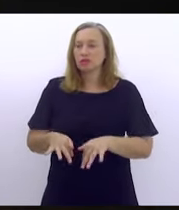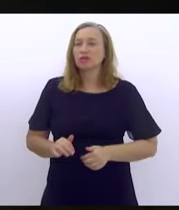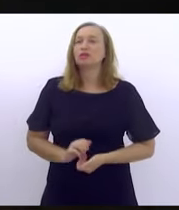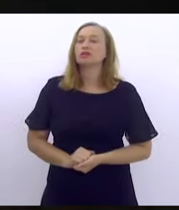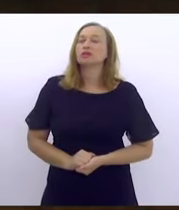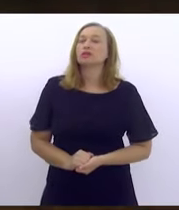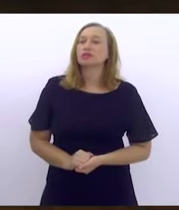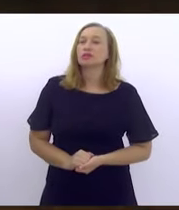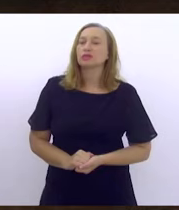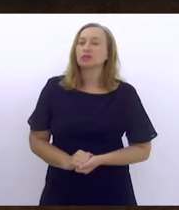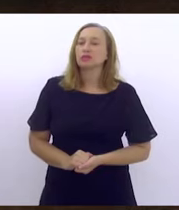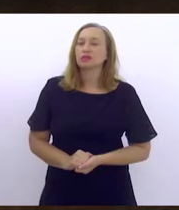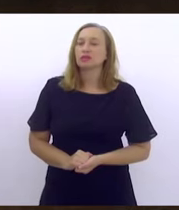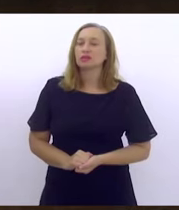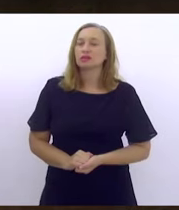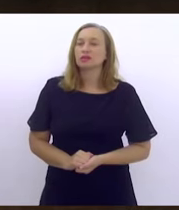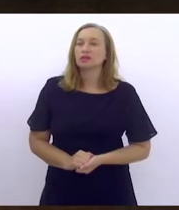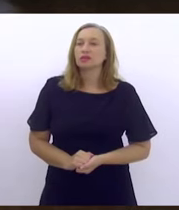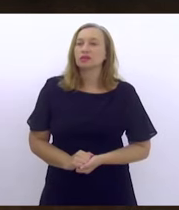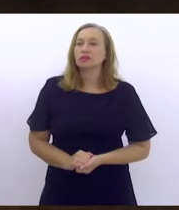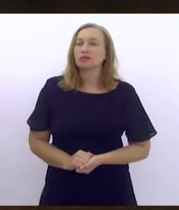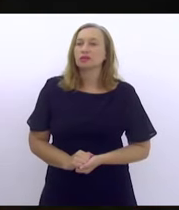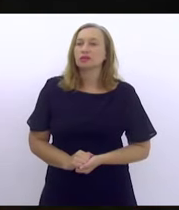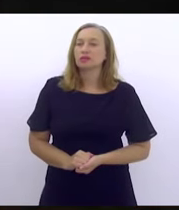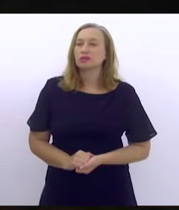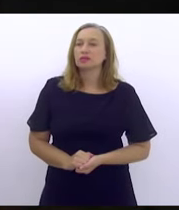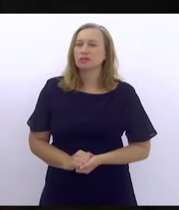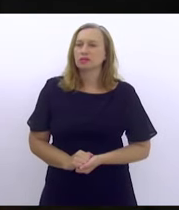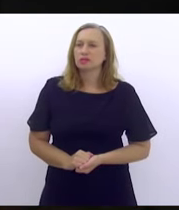Concluindo por substitutivo, senhor presidente.